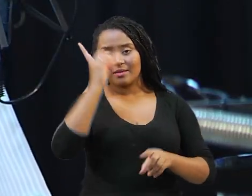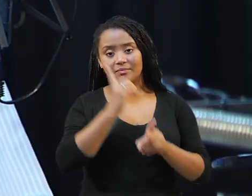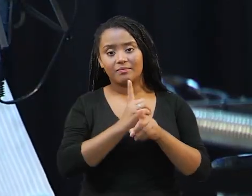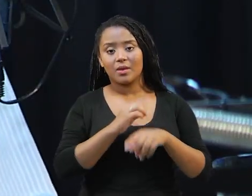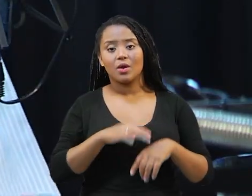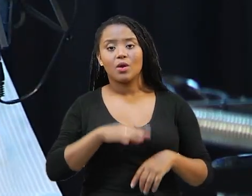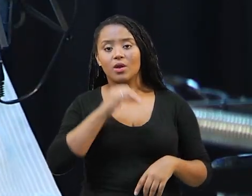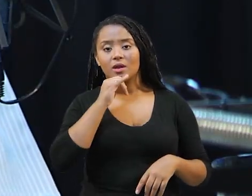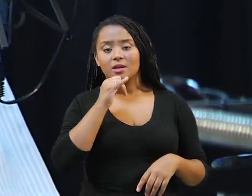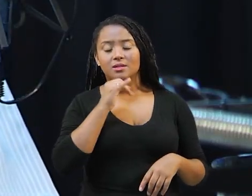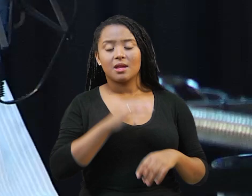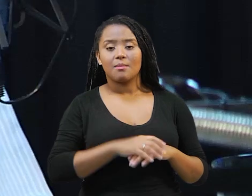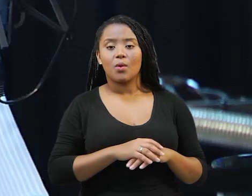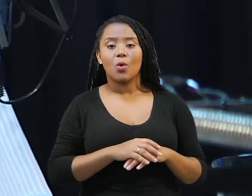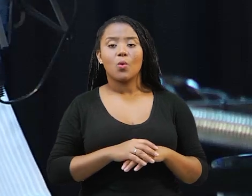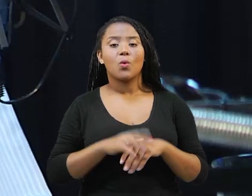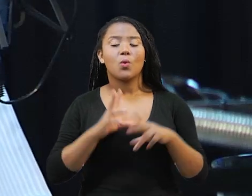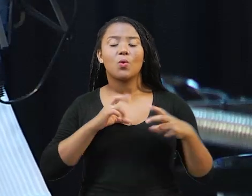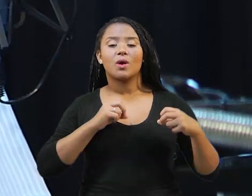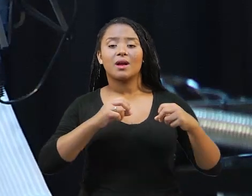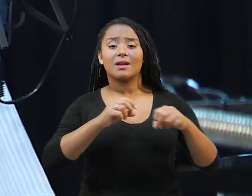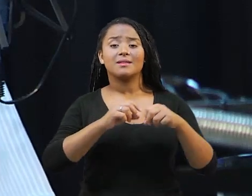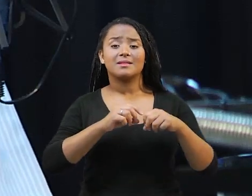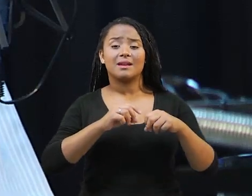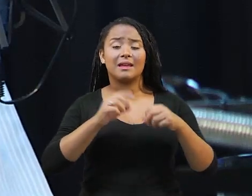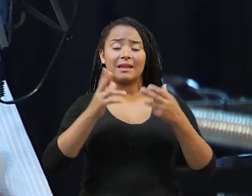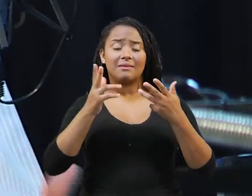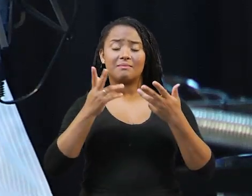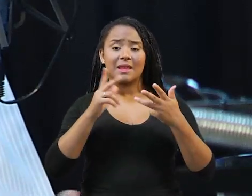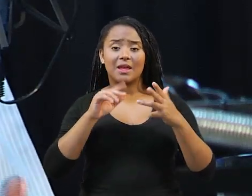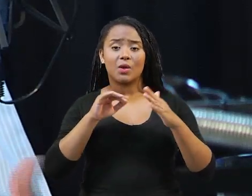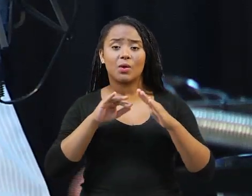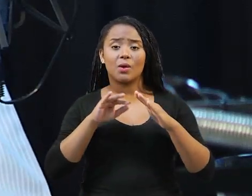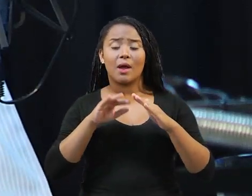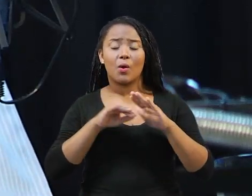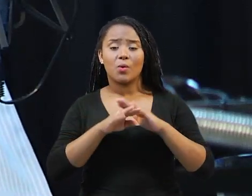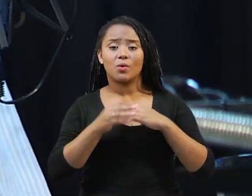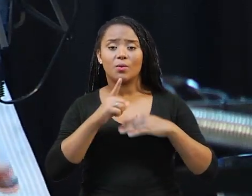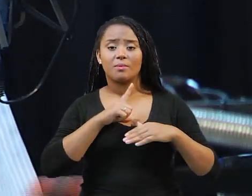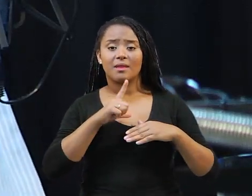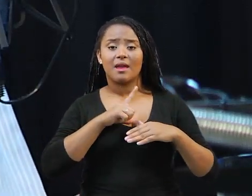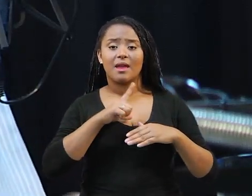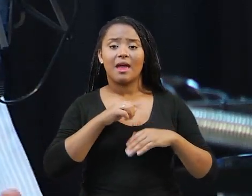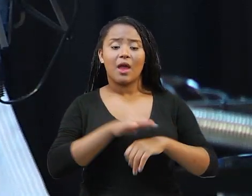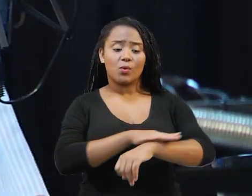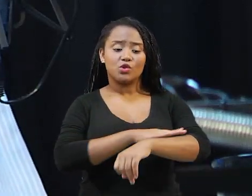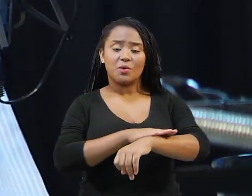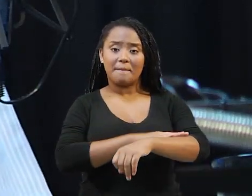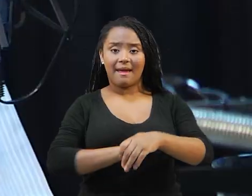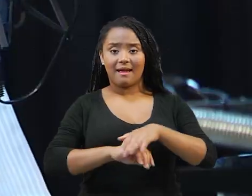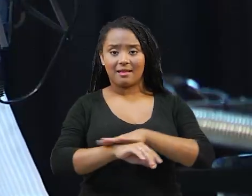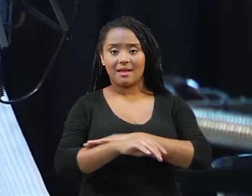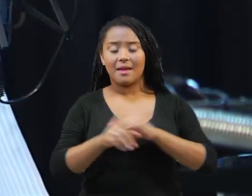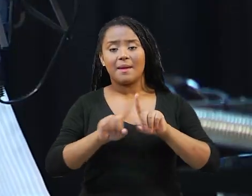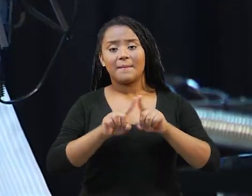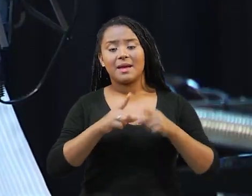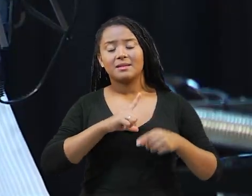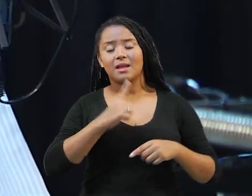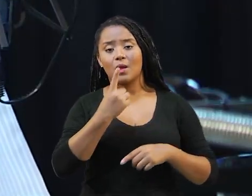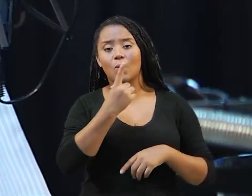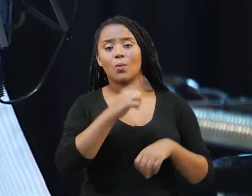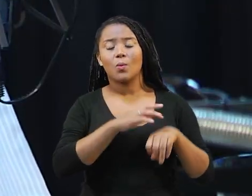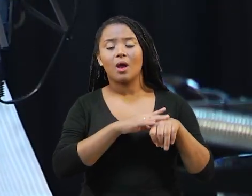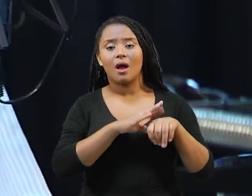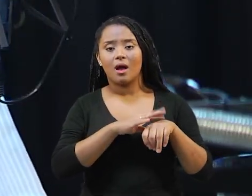diagnóstico. O câncer mais comum da raça humana é o câncer de pele. Mas é um câncer que quase não dá metástase, é o mais comum, o baso celular. Mas tem um câncer